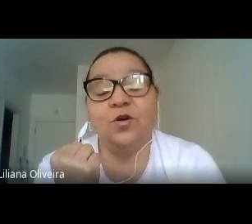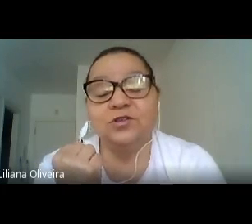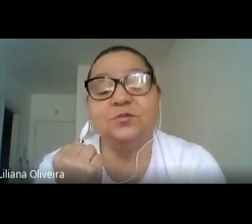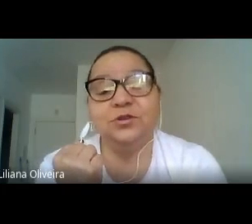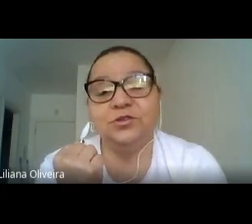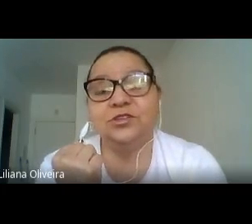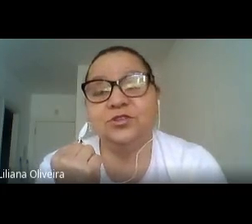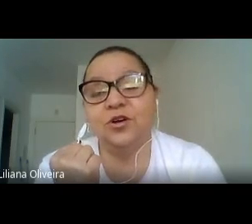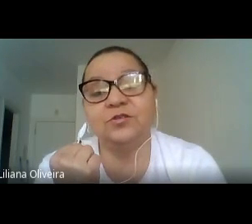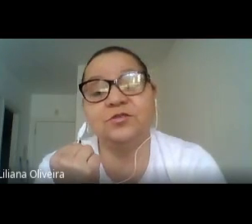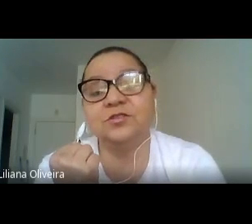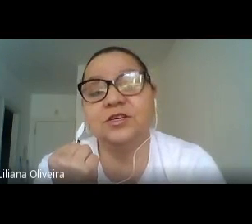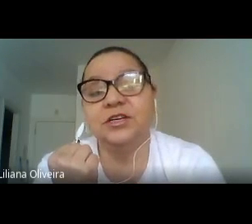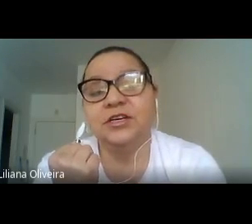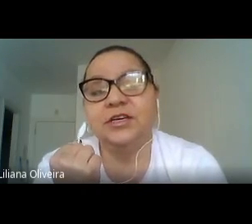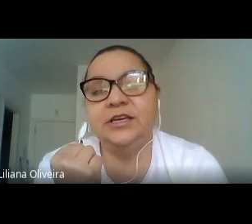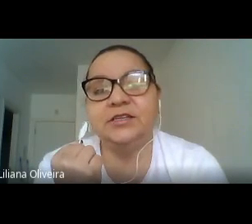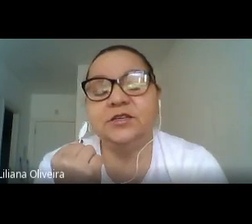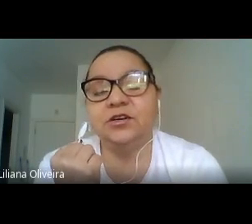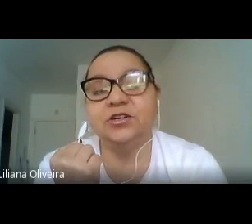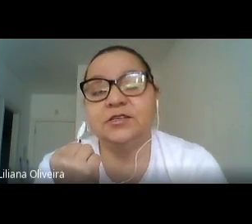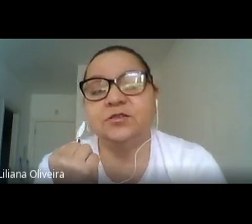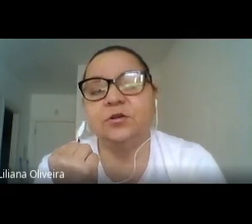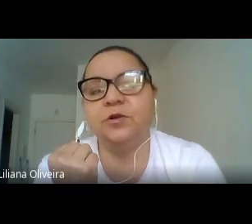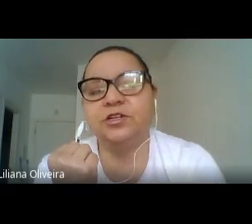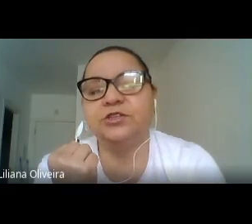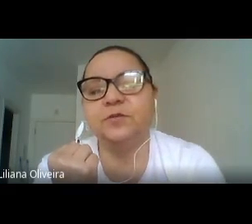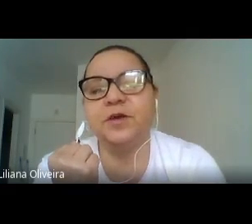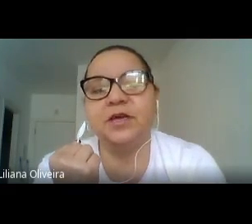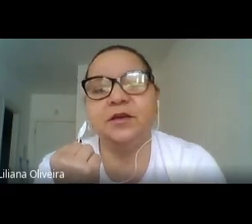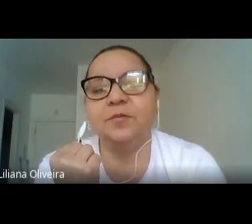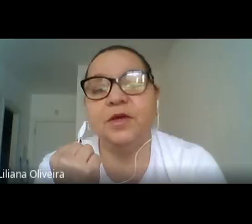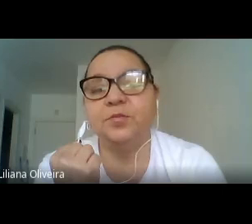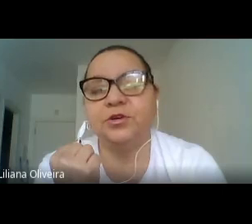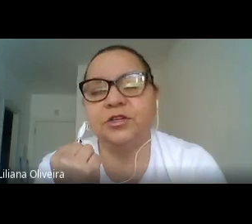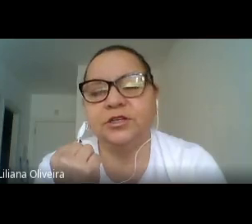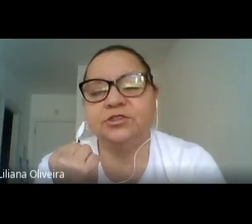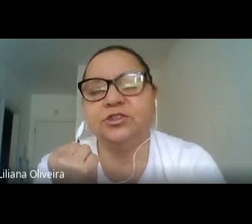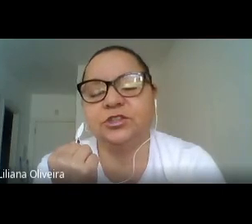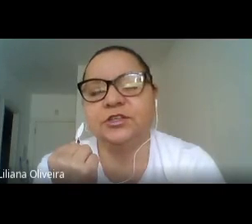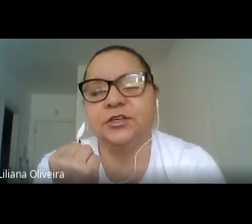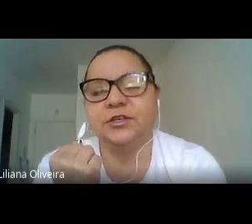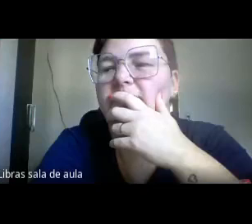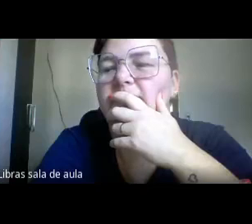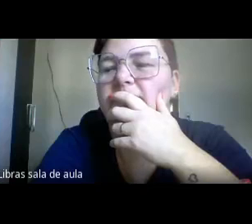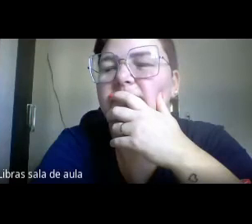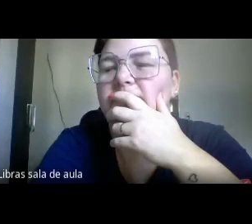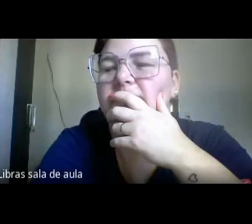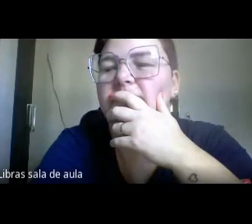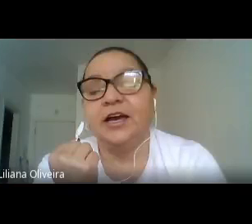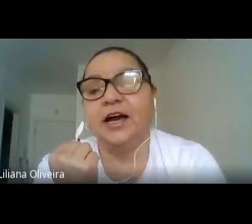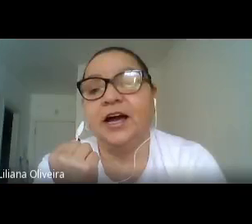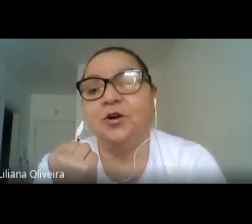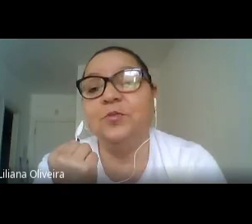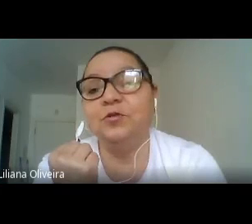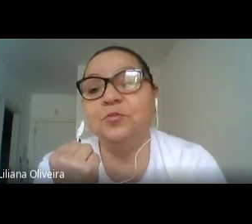montagem, eu gosto muito de jogos, e eu acho que esse colaborativo é bem importante de